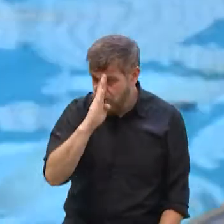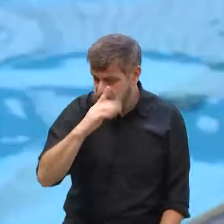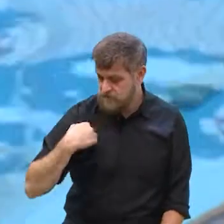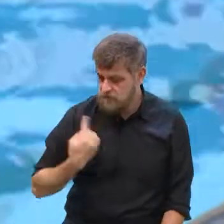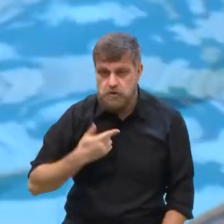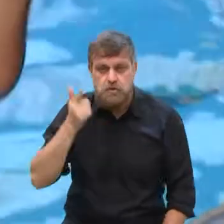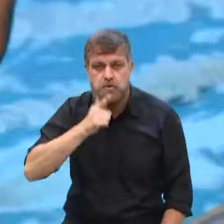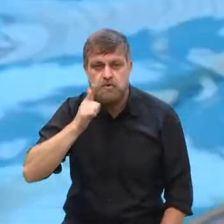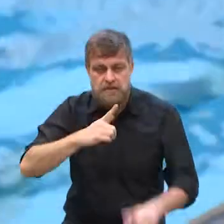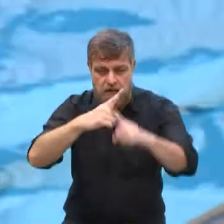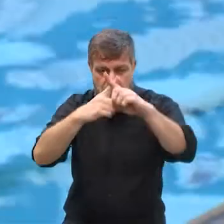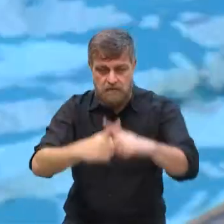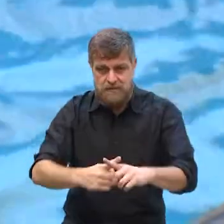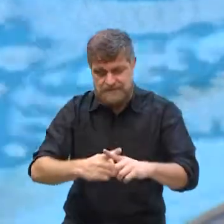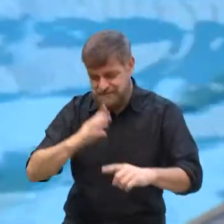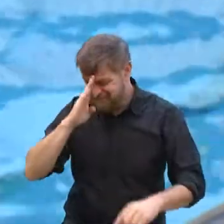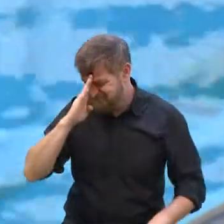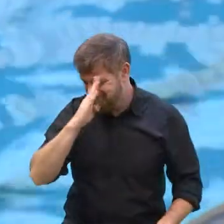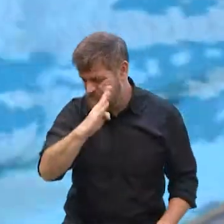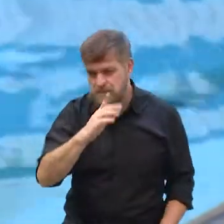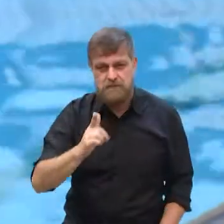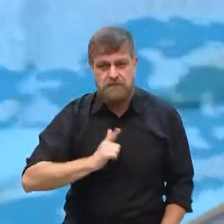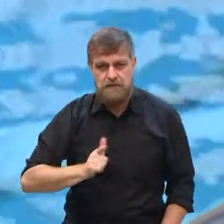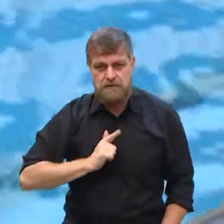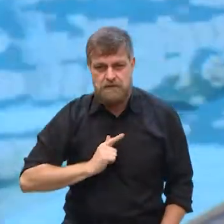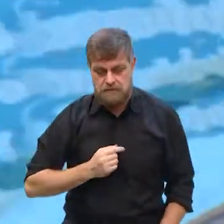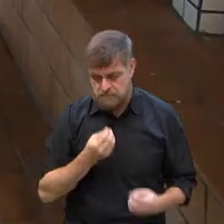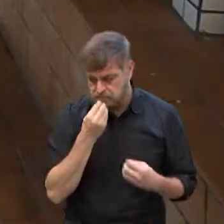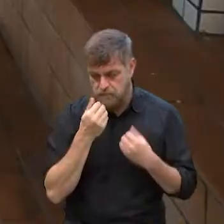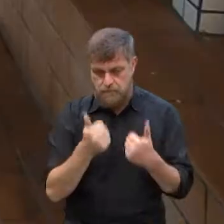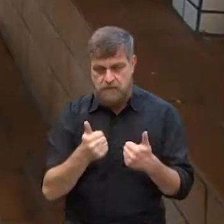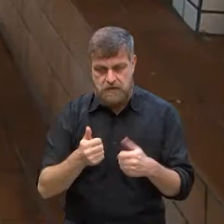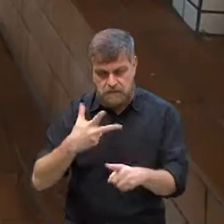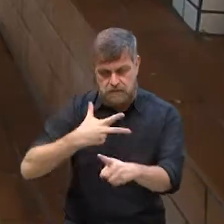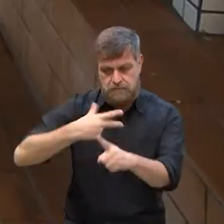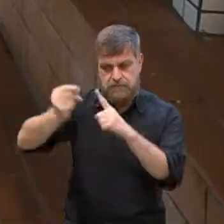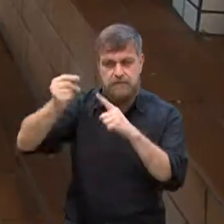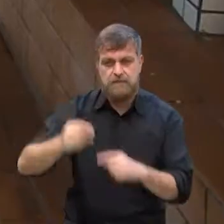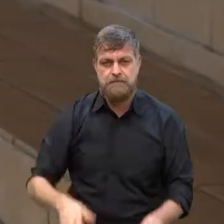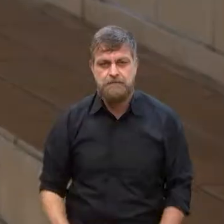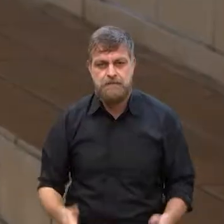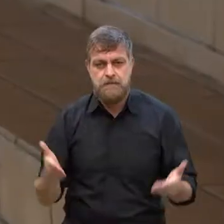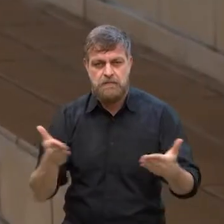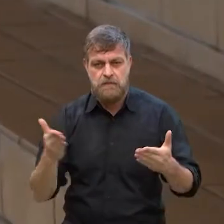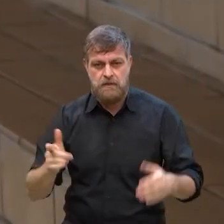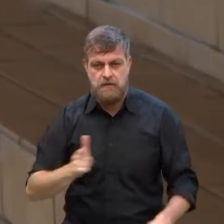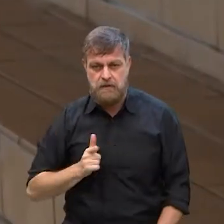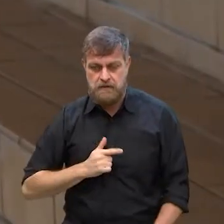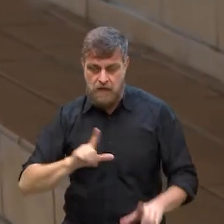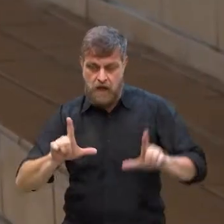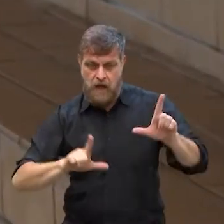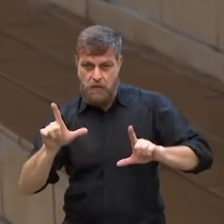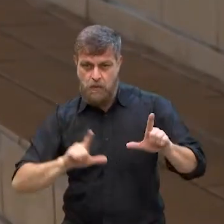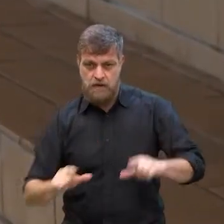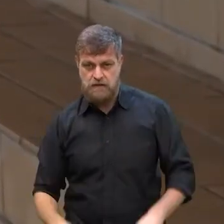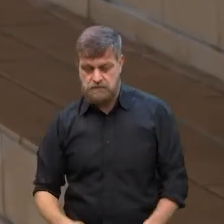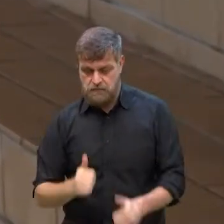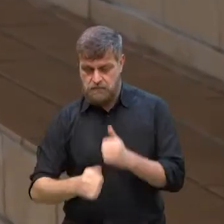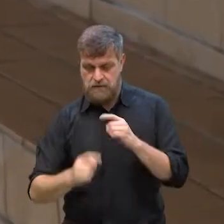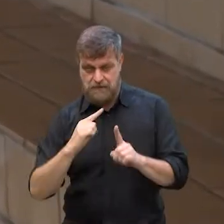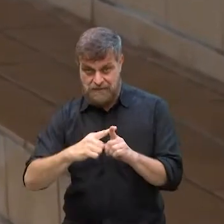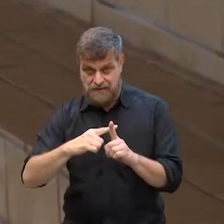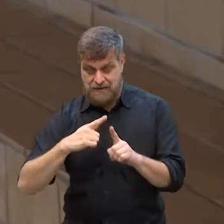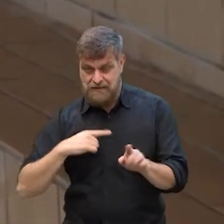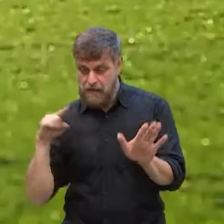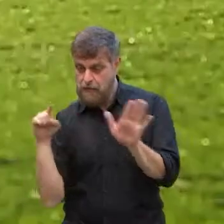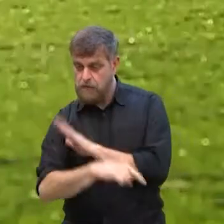são as grandes competições e competir aquelas provas bem. Daniel, agora É hora de mais um quadro do nosso programa, que é a